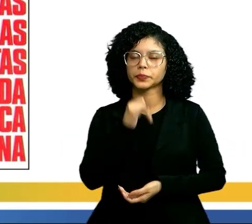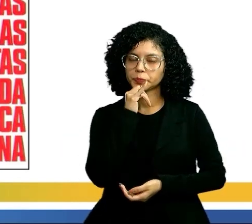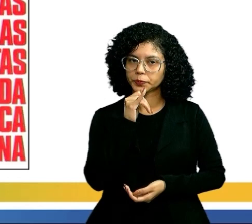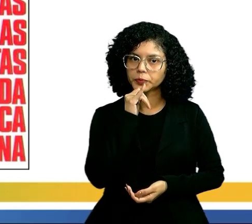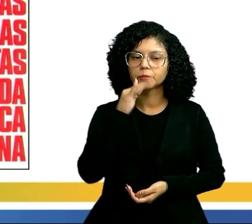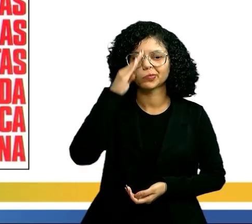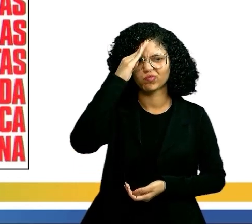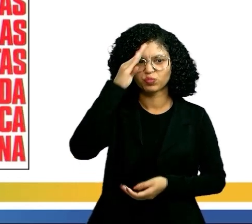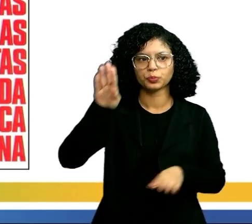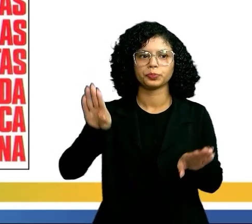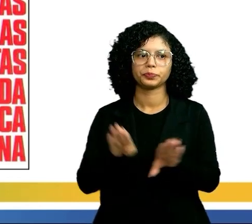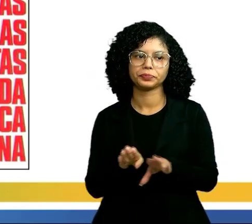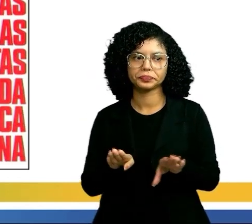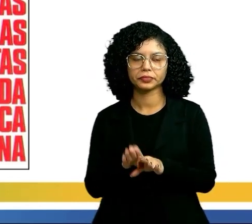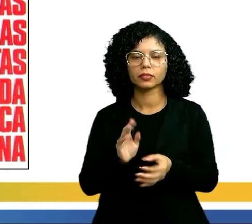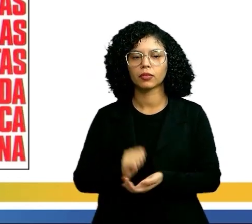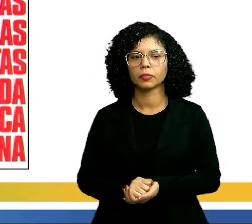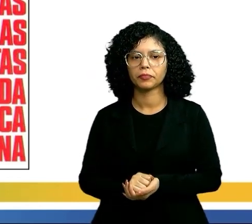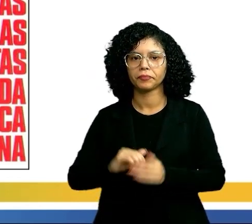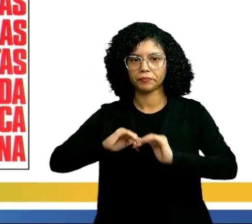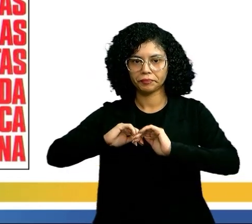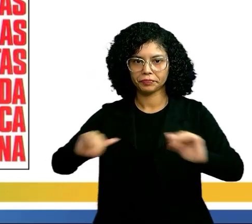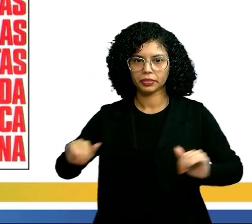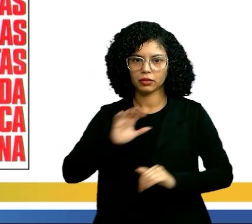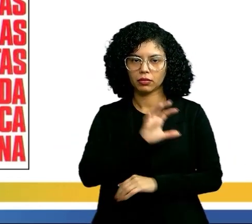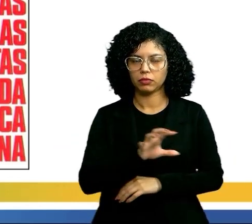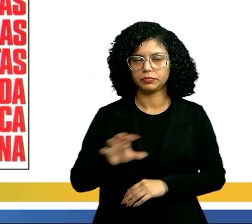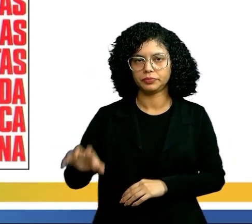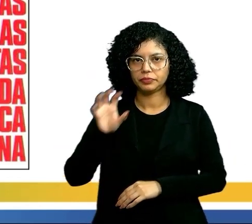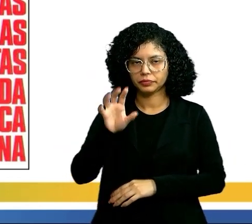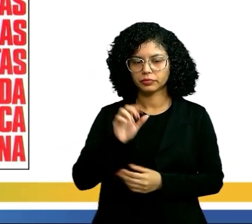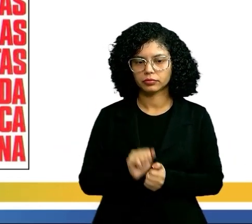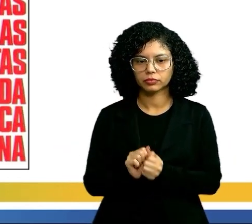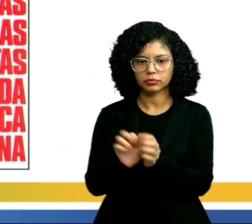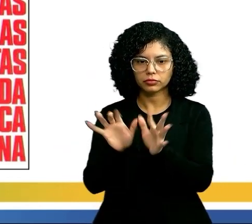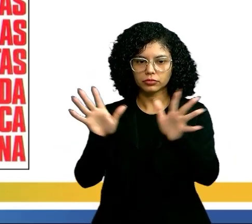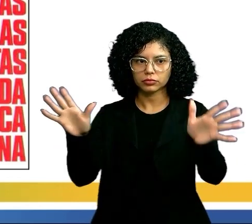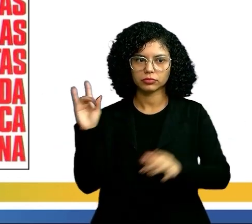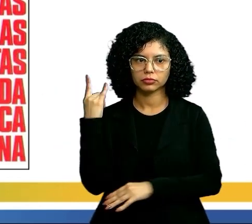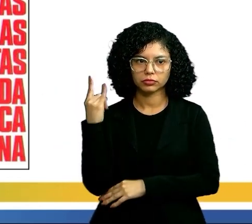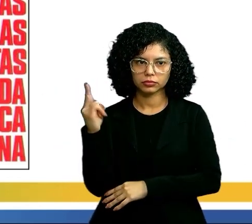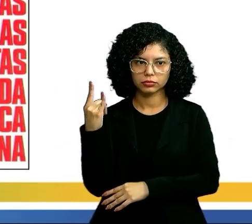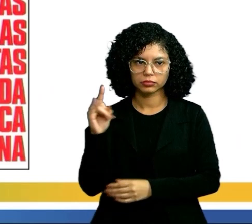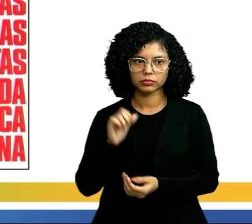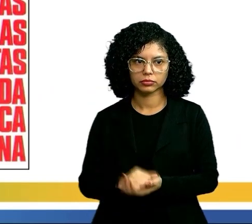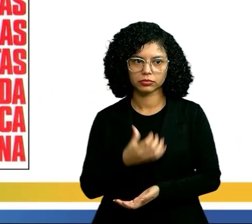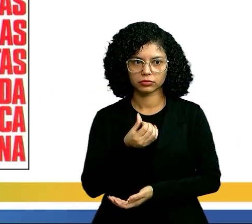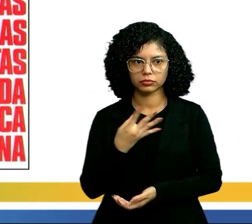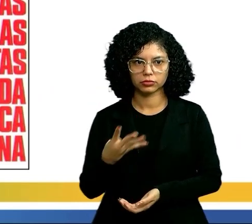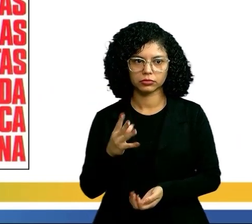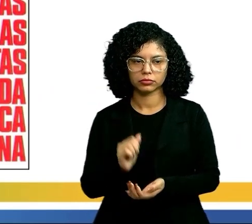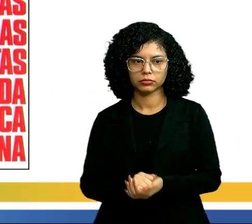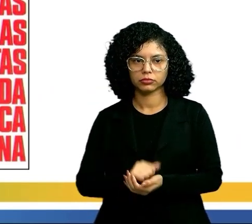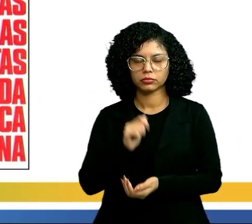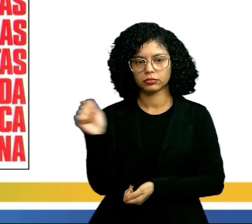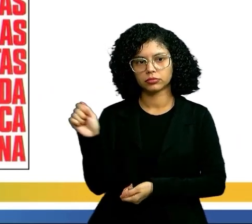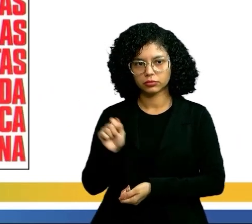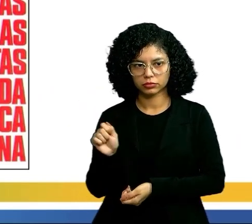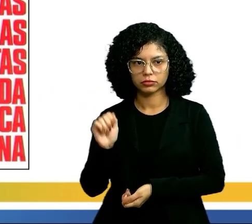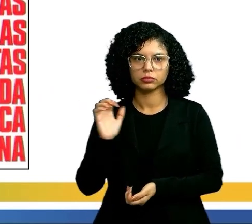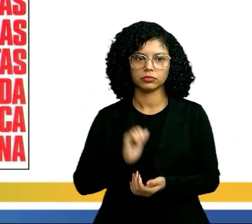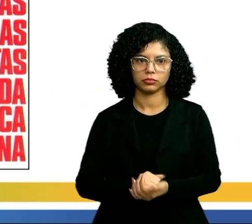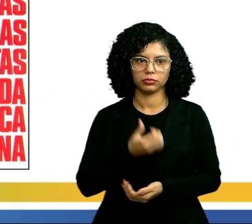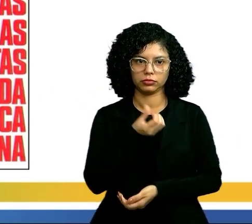né, esse ciclo de ditaduras militares disseminou-se pela região. Chegando na Bolívia, em 64, por exemplo, na Argentina,